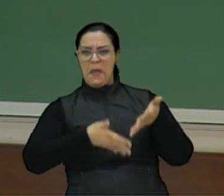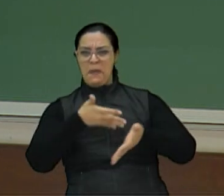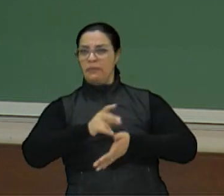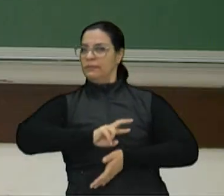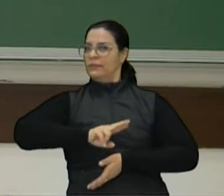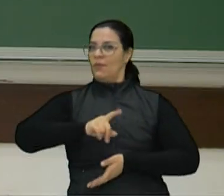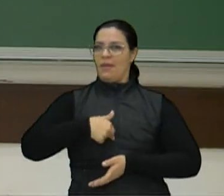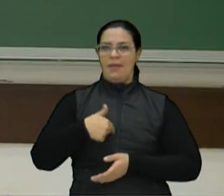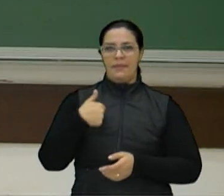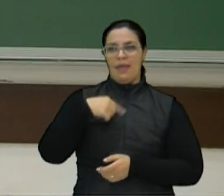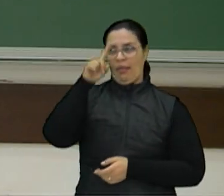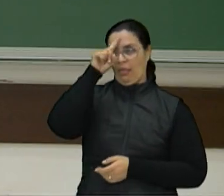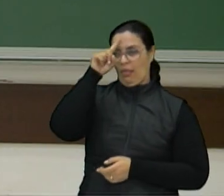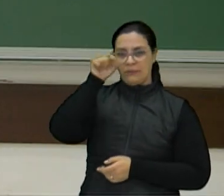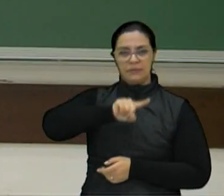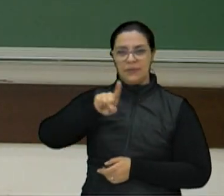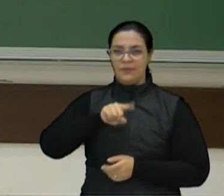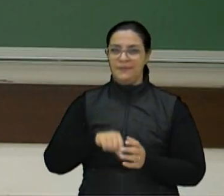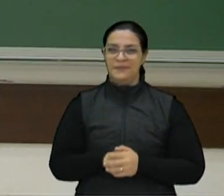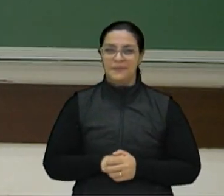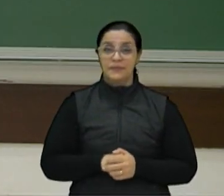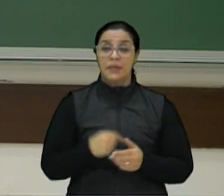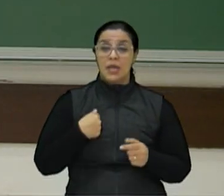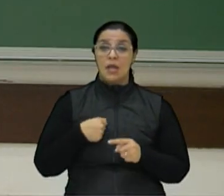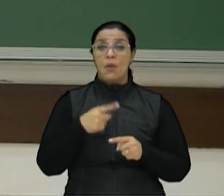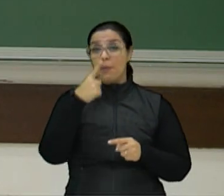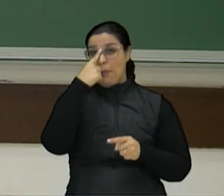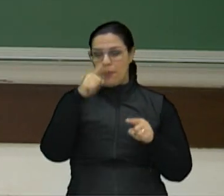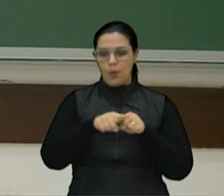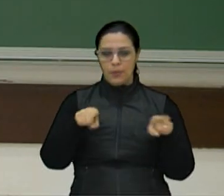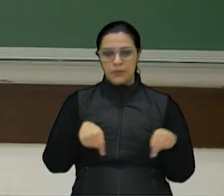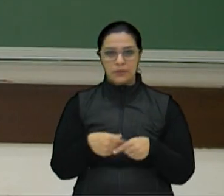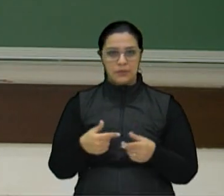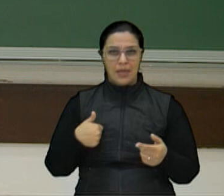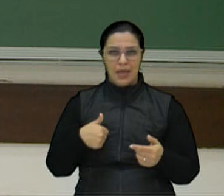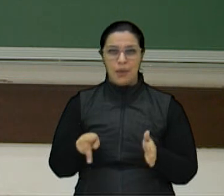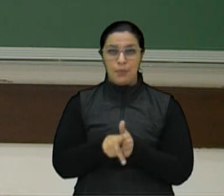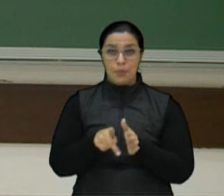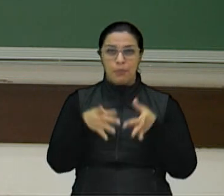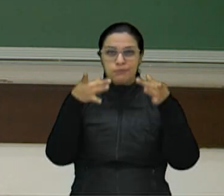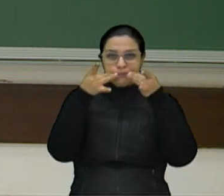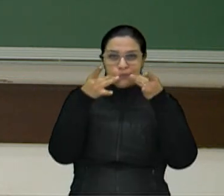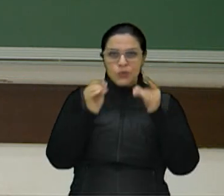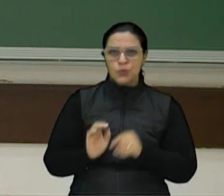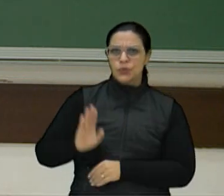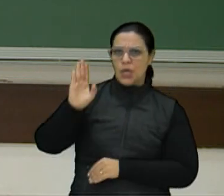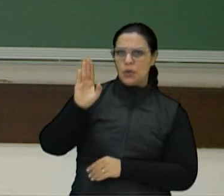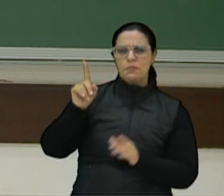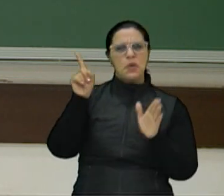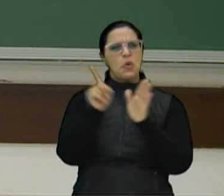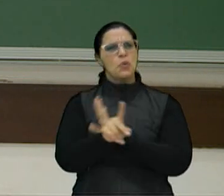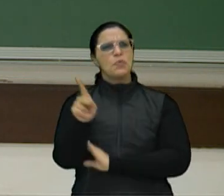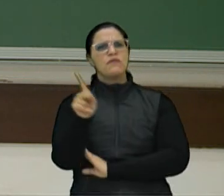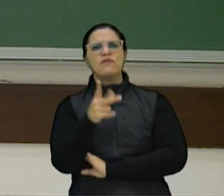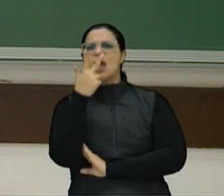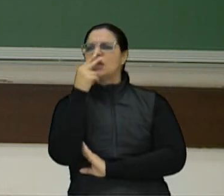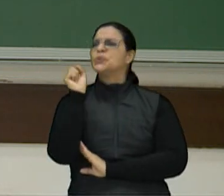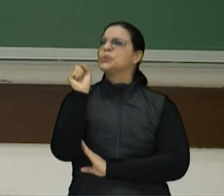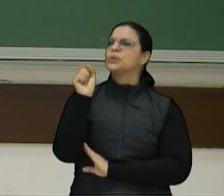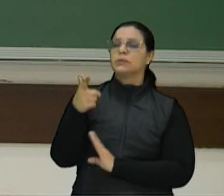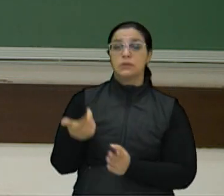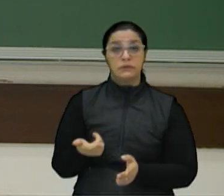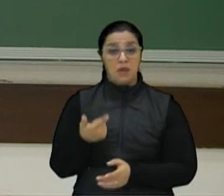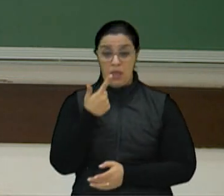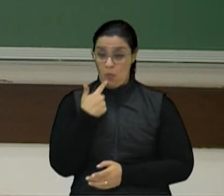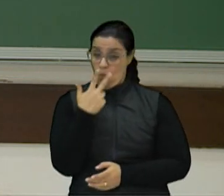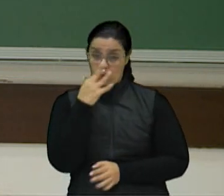ideia. Quando eu estou em sala presencial, alguém levanta a mão lá, professor, o que você acha disso? Eu